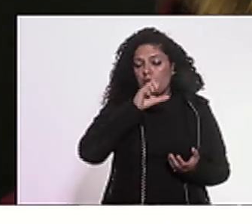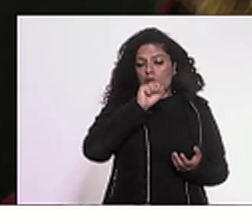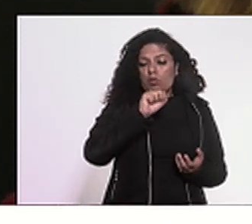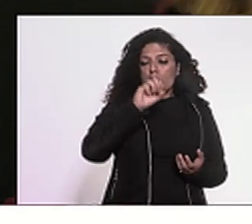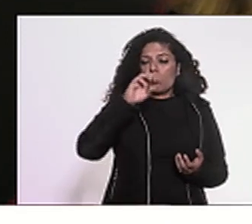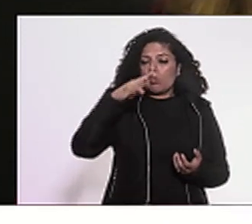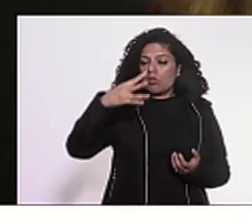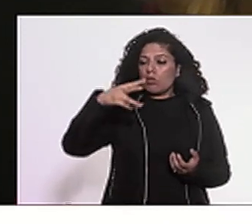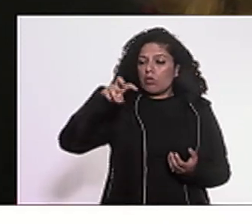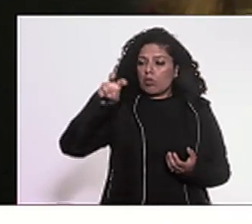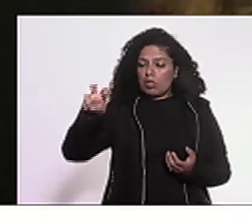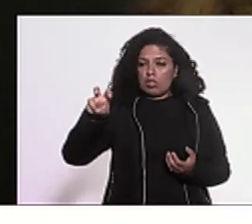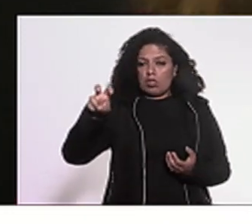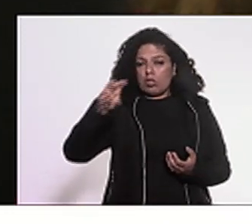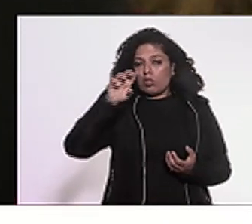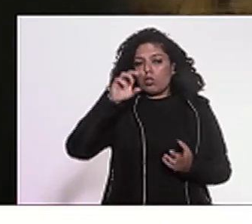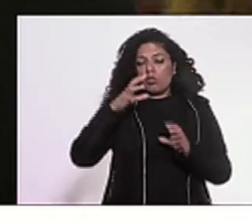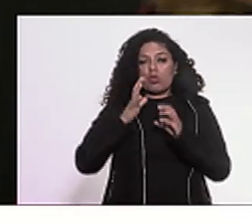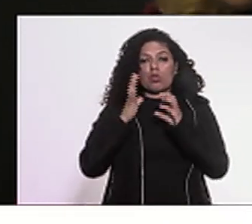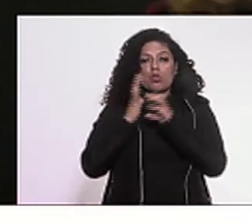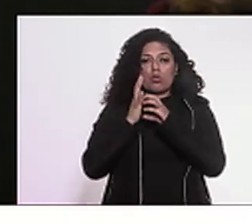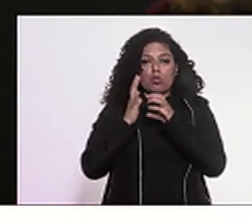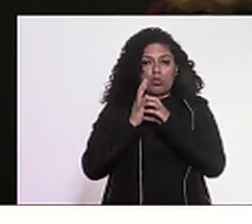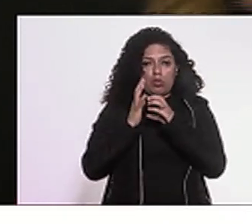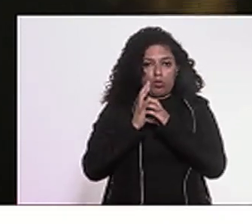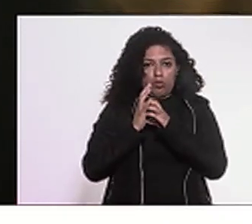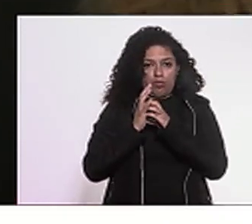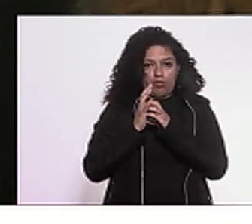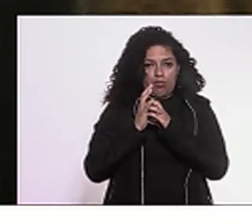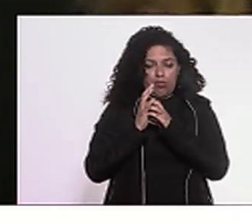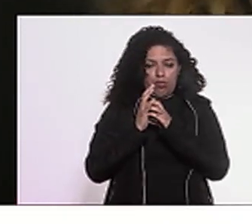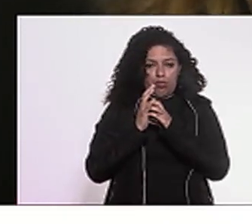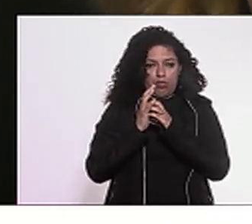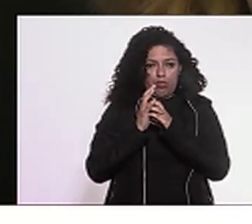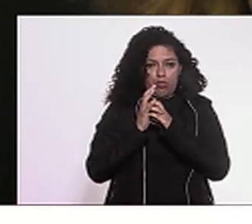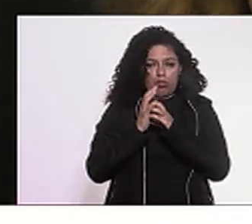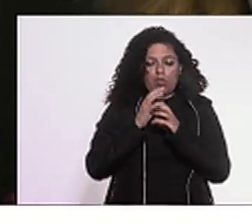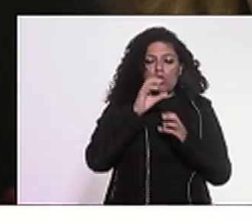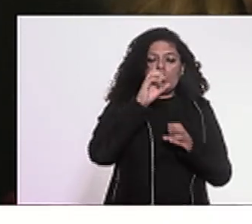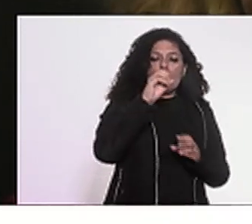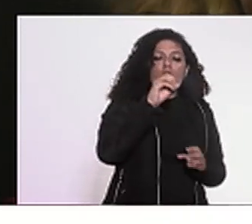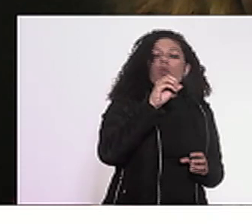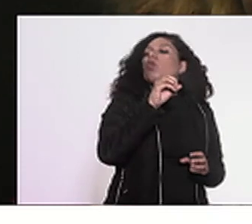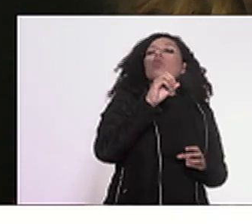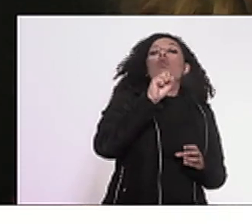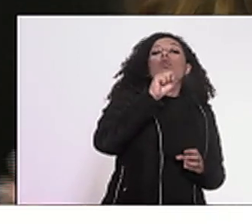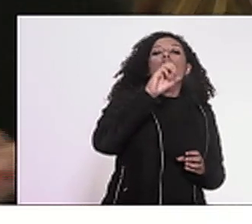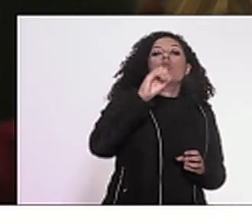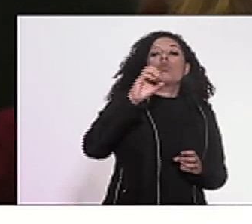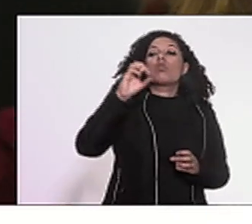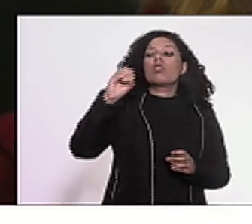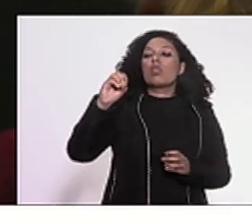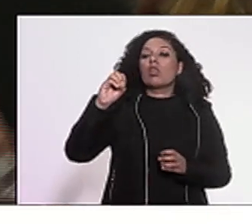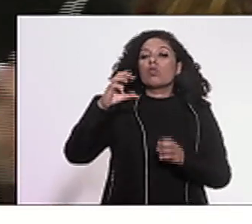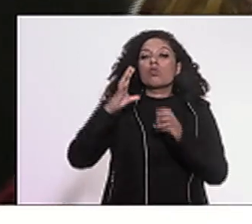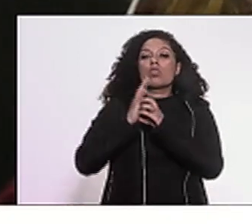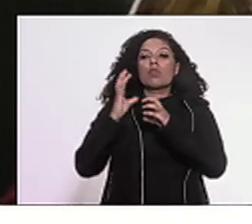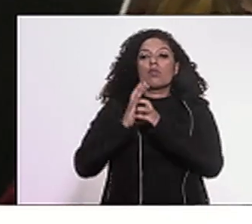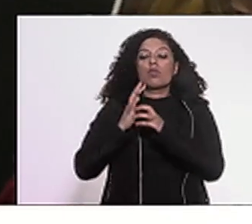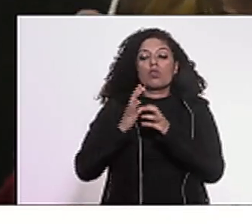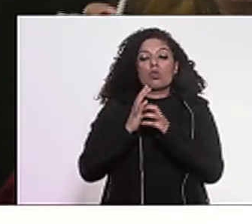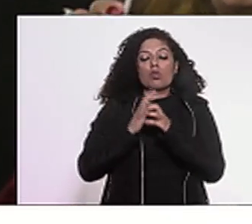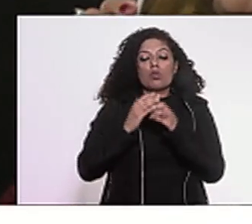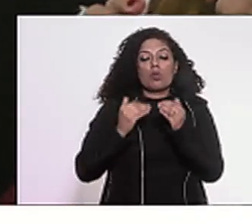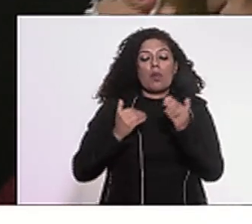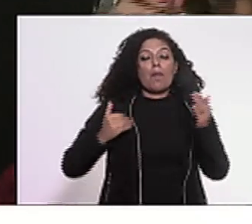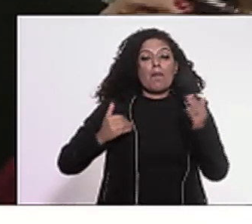servidores, 45 é o último concurso de 2009, 800 servidores em posição de aposentadoria, o